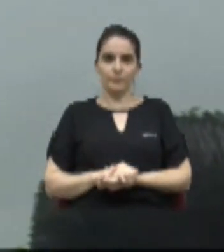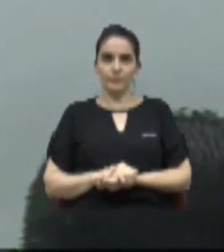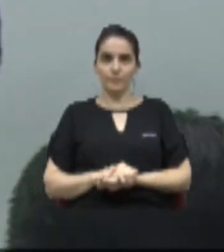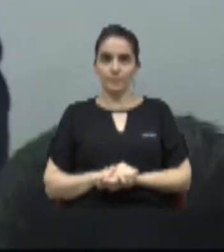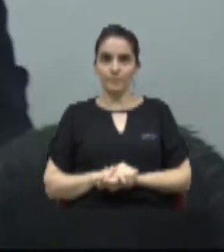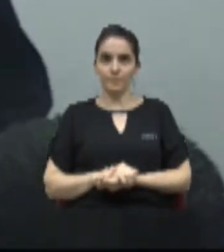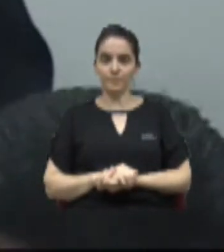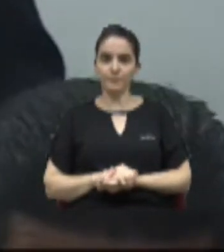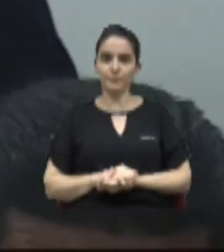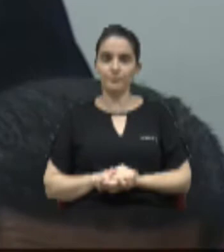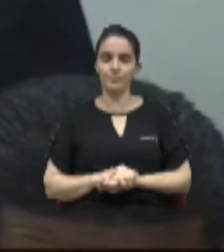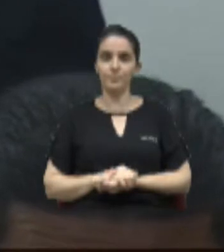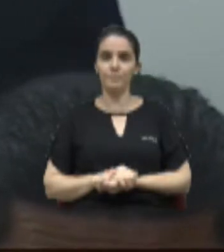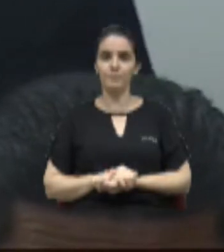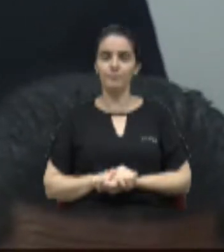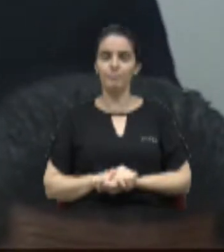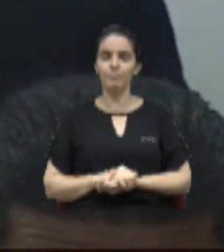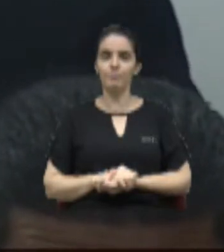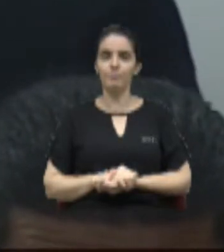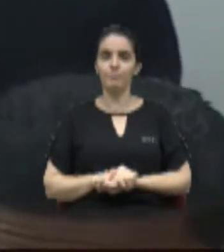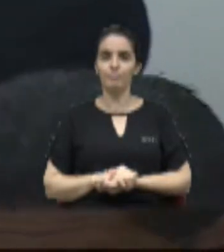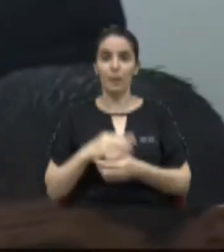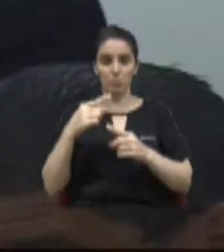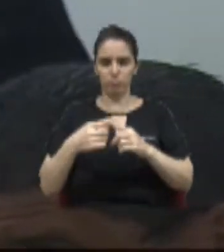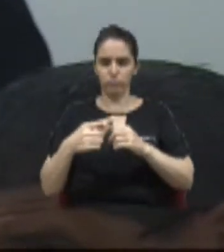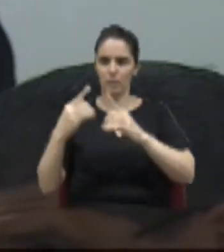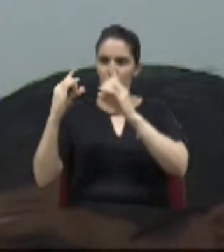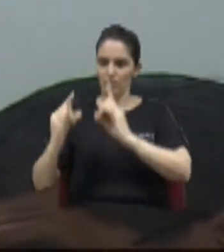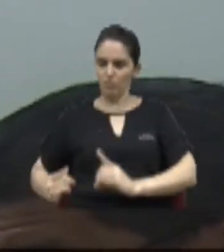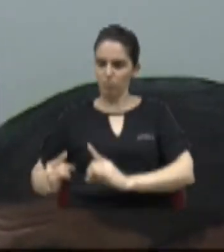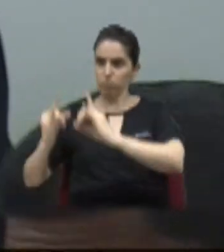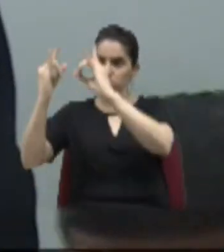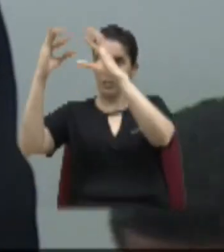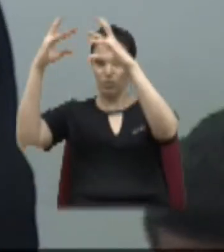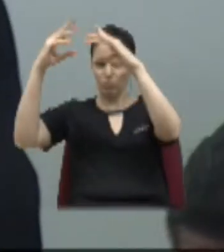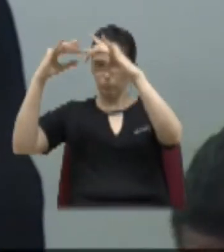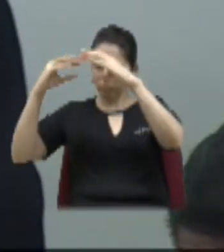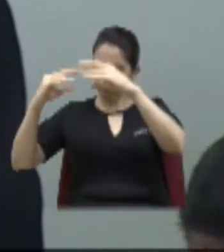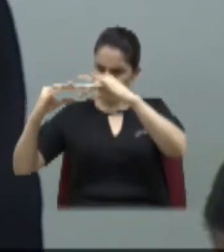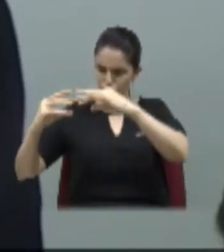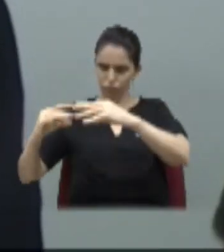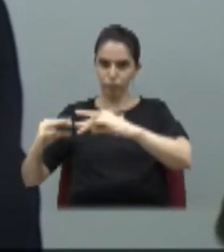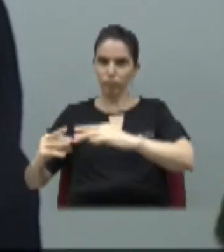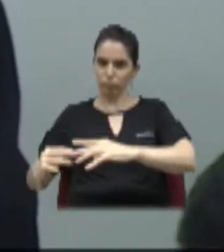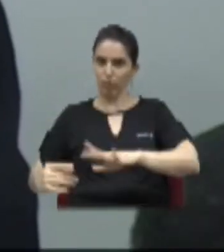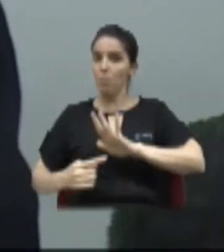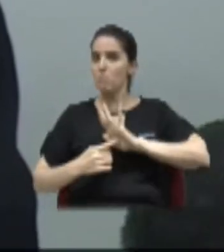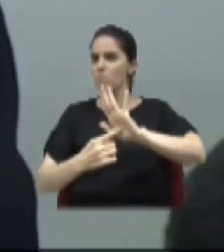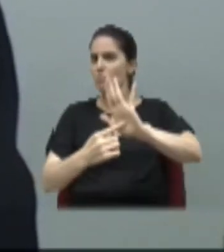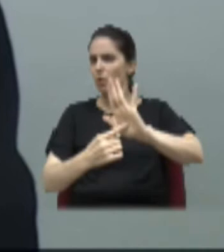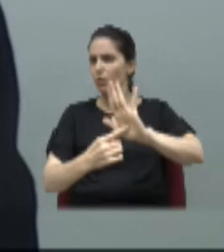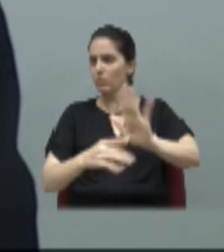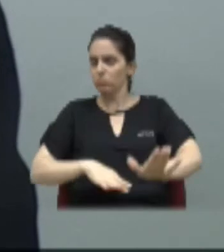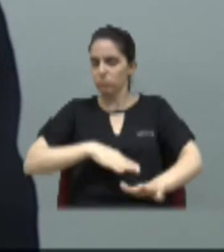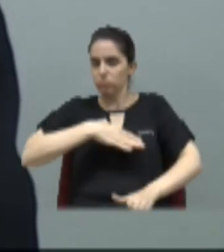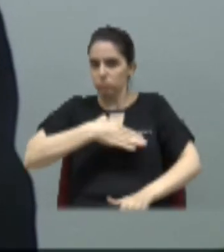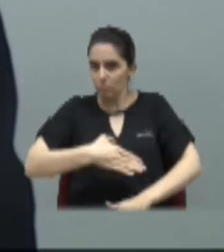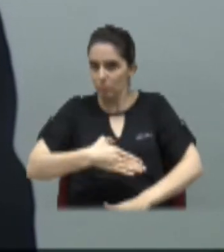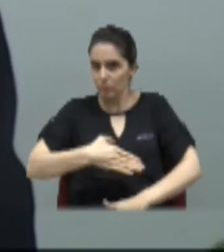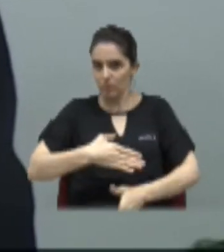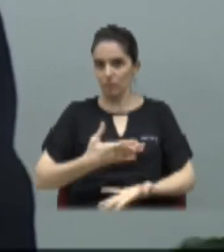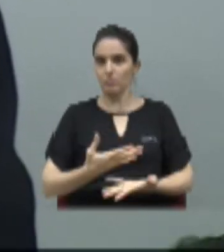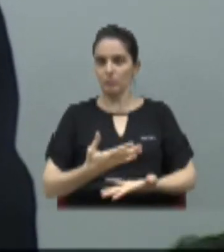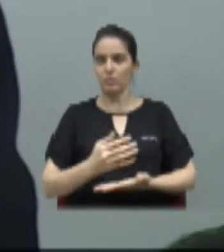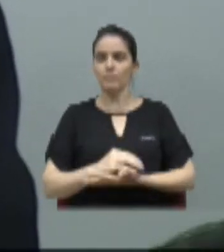pela queda do edifício. E isso mostra a bravura, a